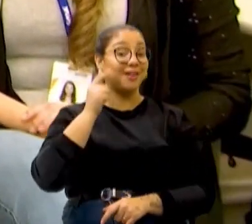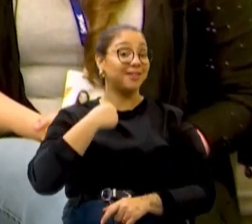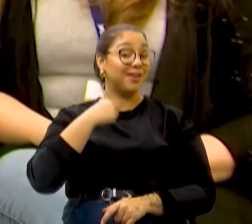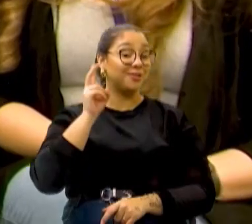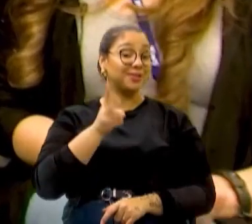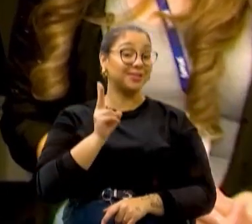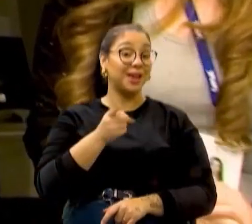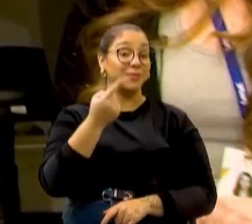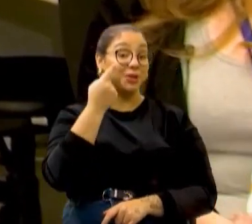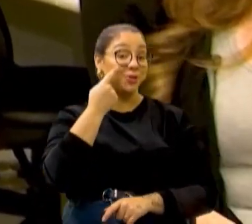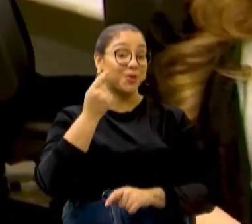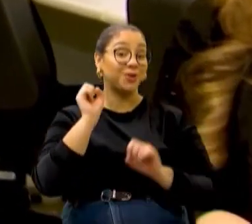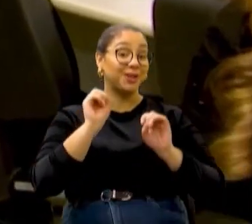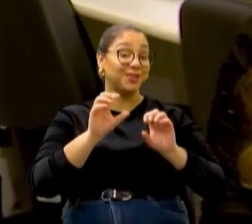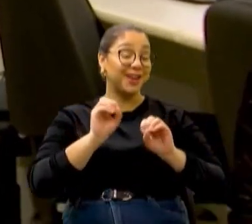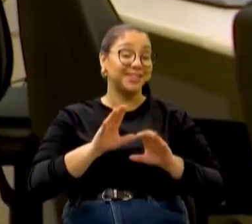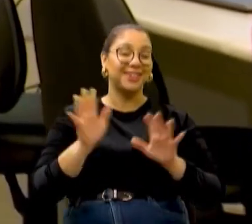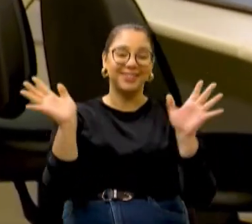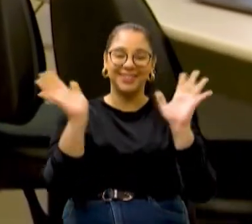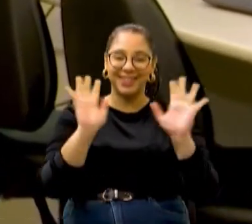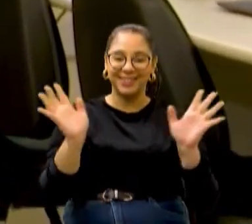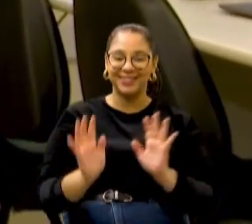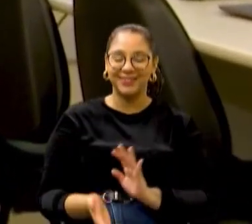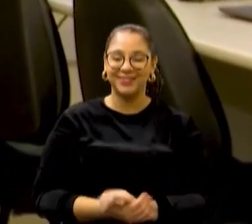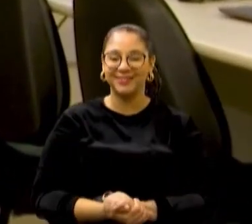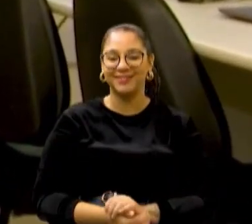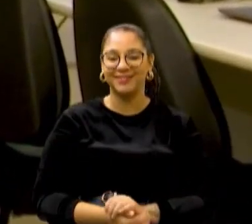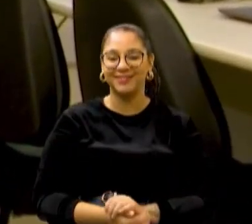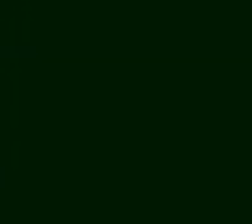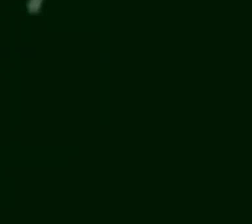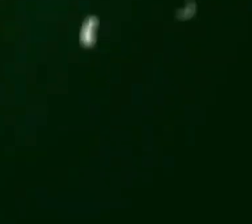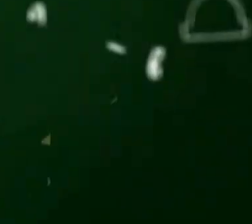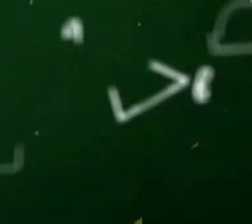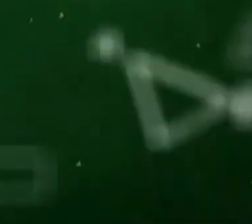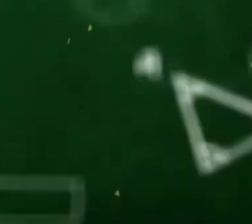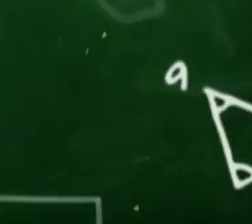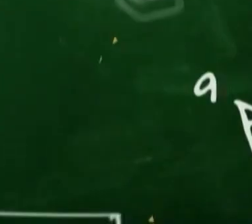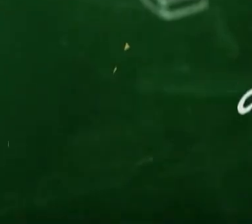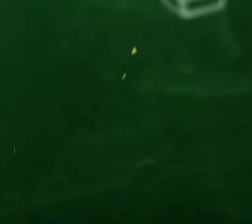eu sou André Aranha e já sabe né tô sempre de olho na educação tchau